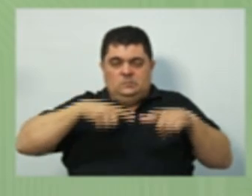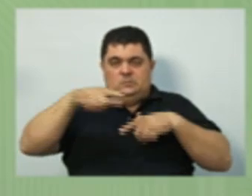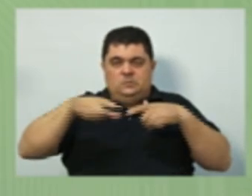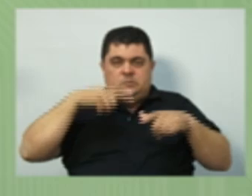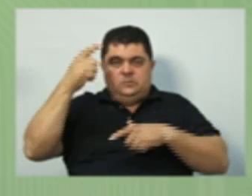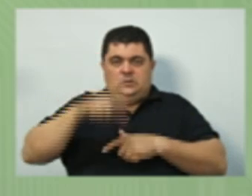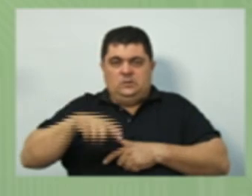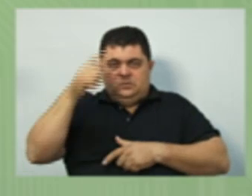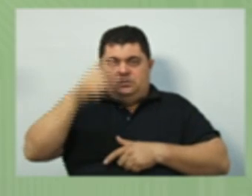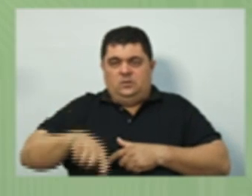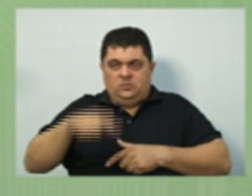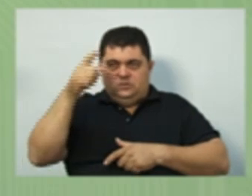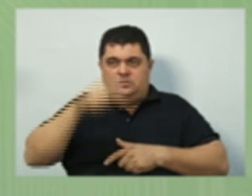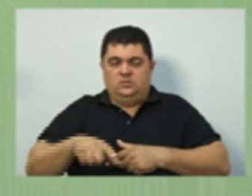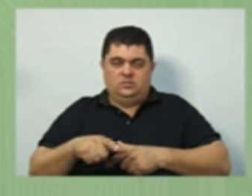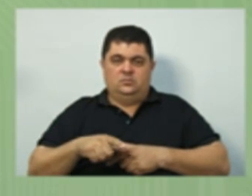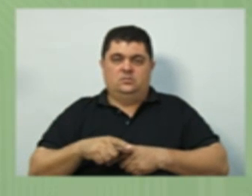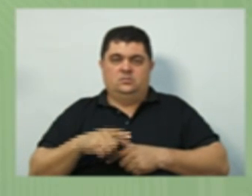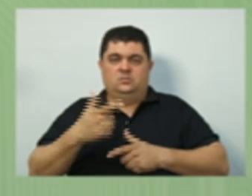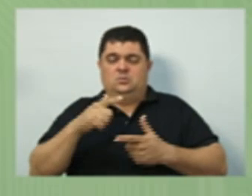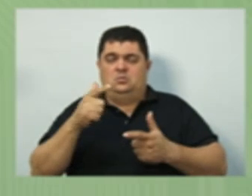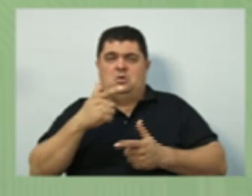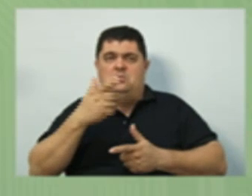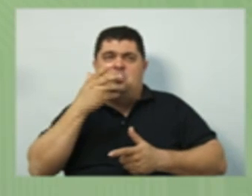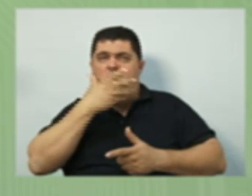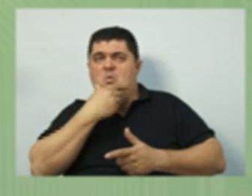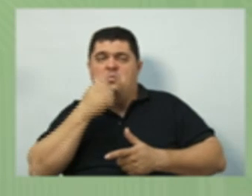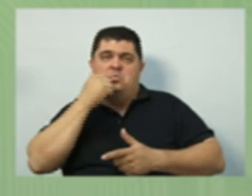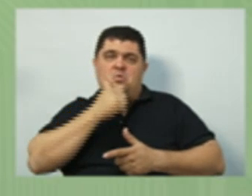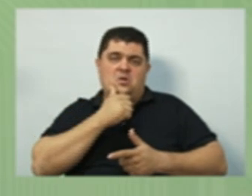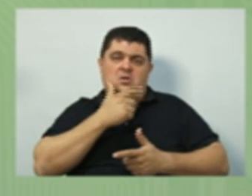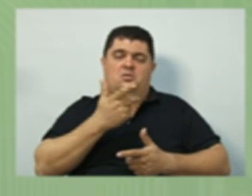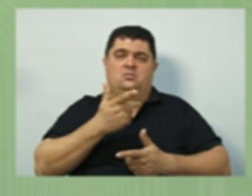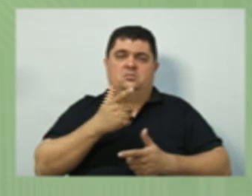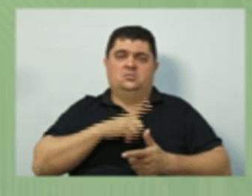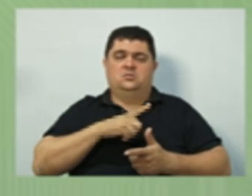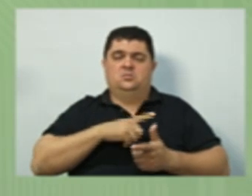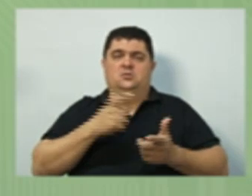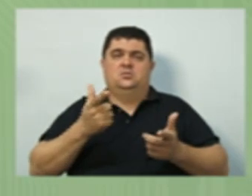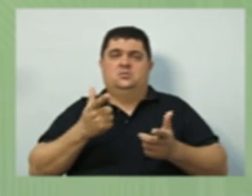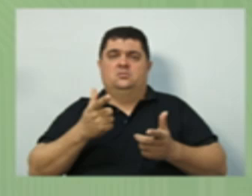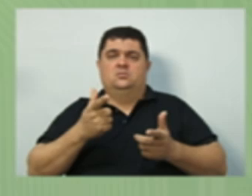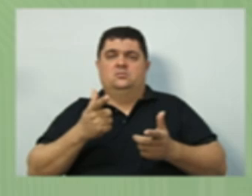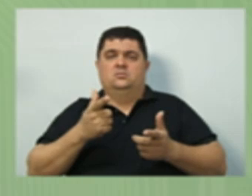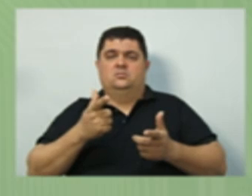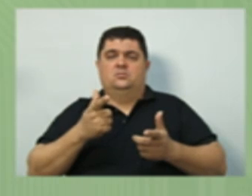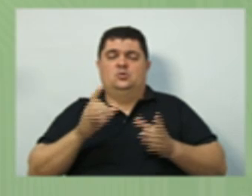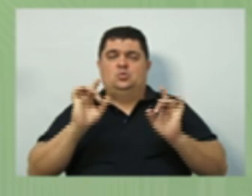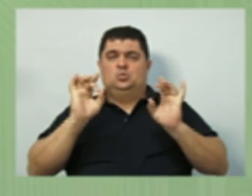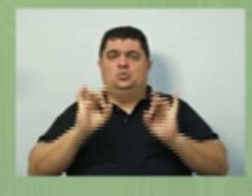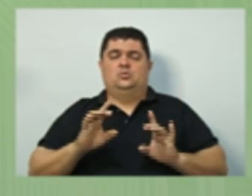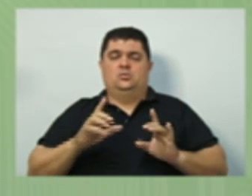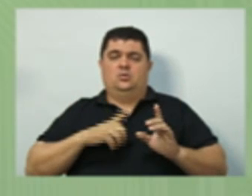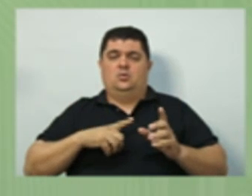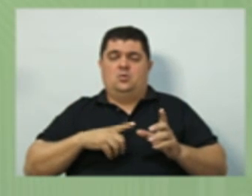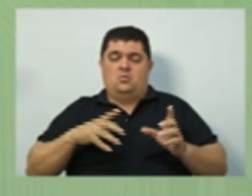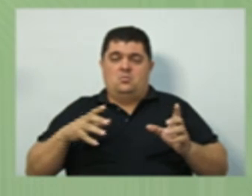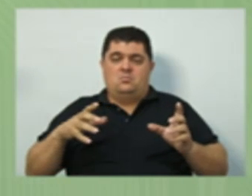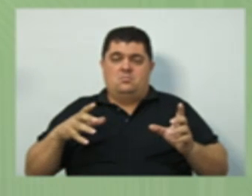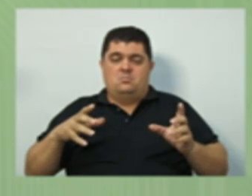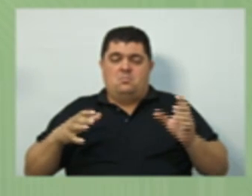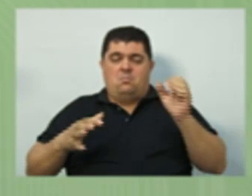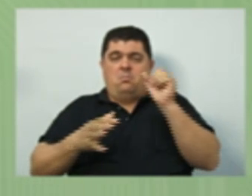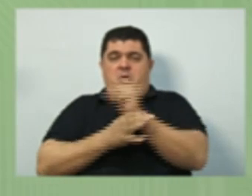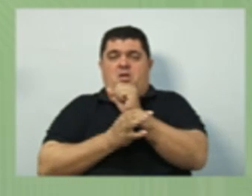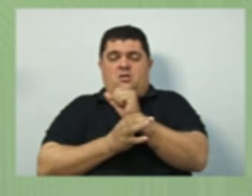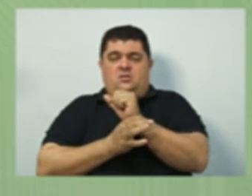repetitivo. Não é a divisão sexual do trabalho e nem autonomia. As pessoas estão presas em uma linha. Então, por isso, não